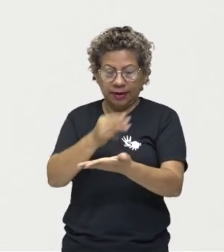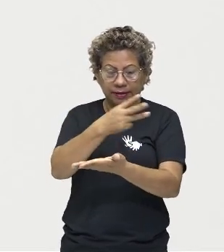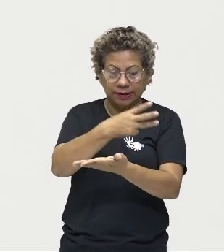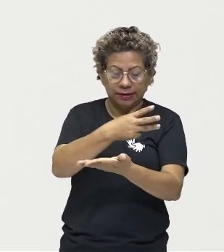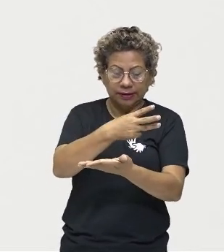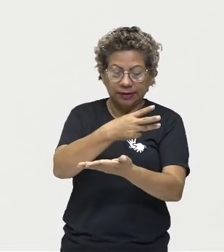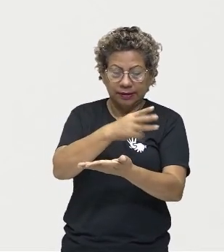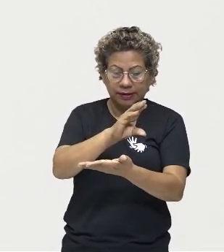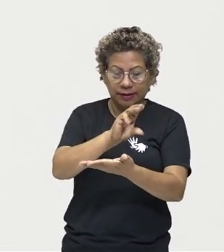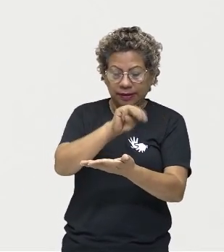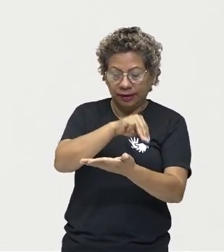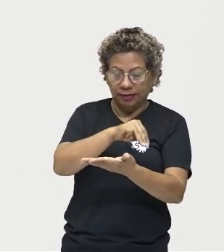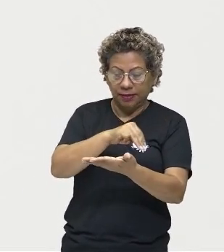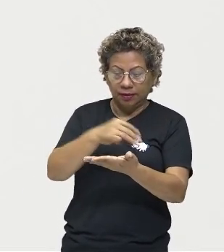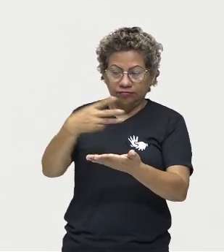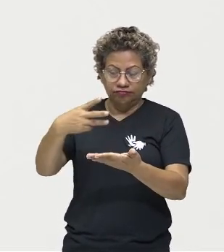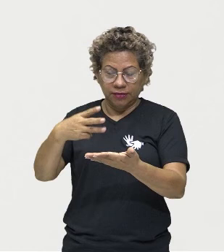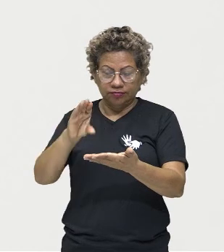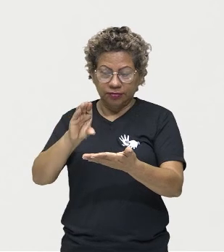só pode